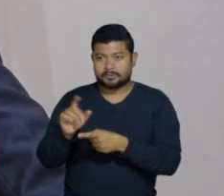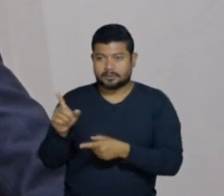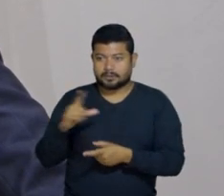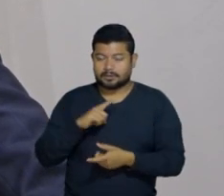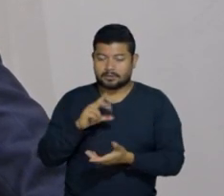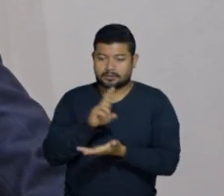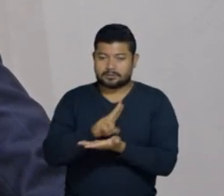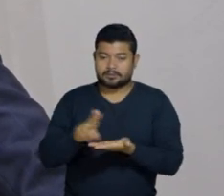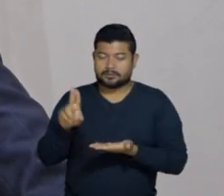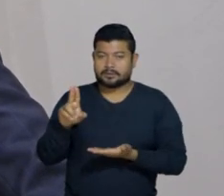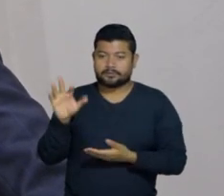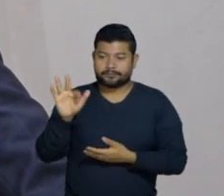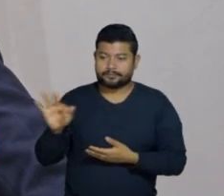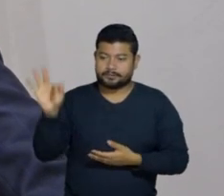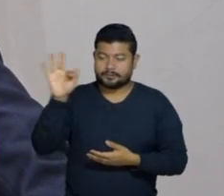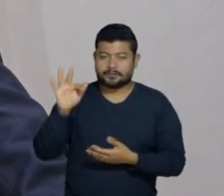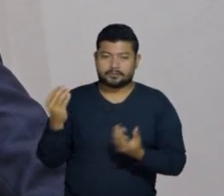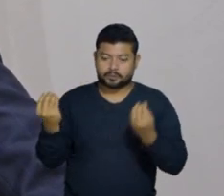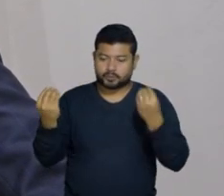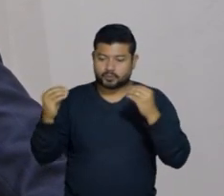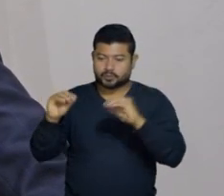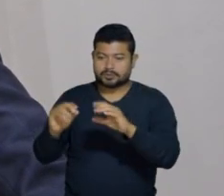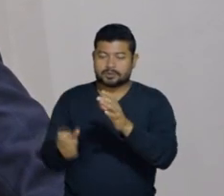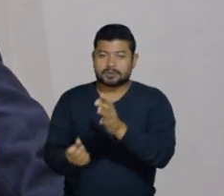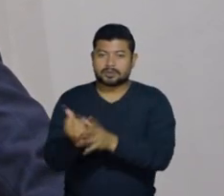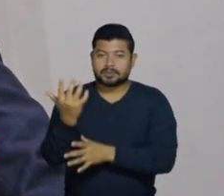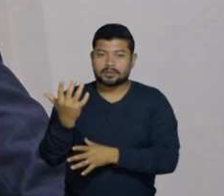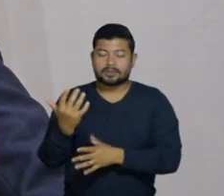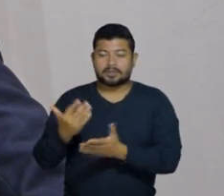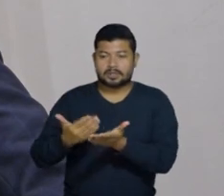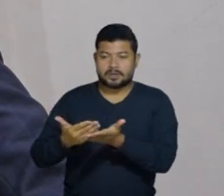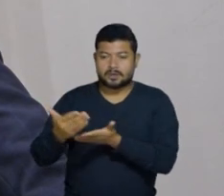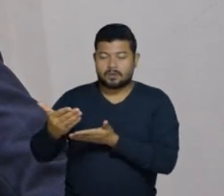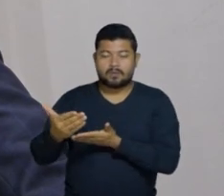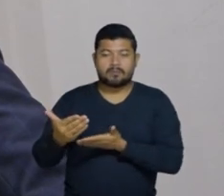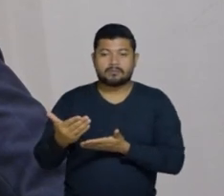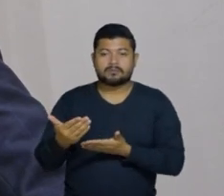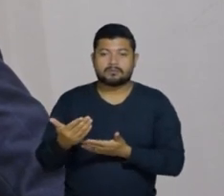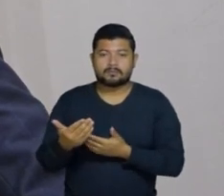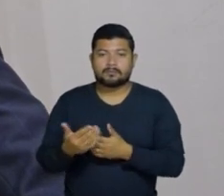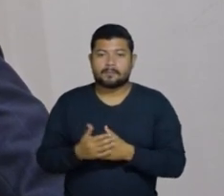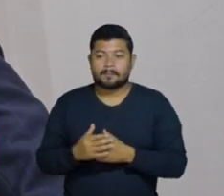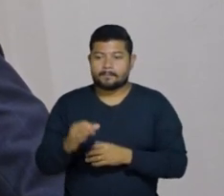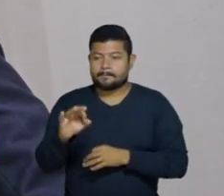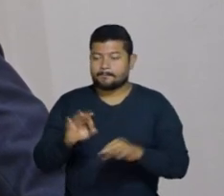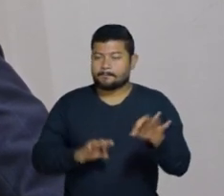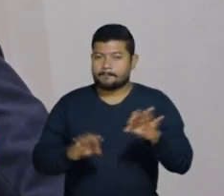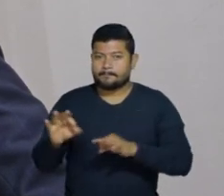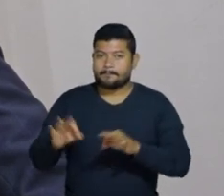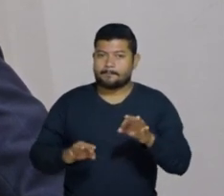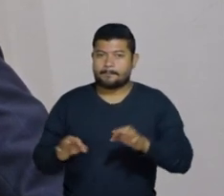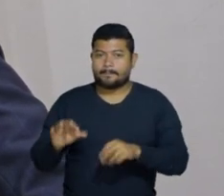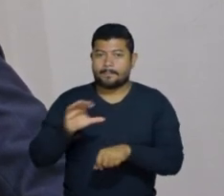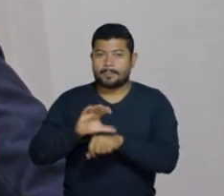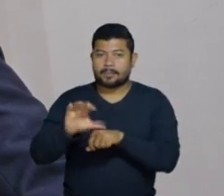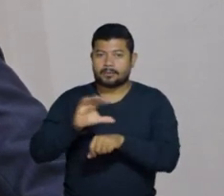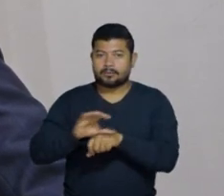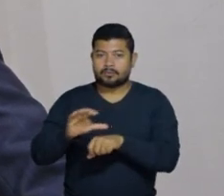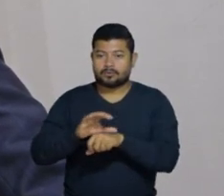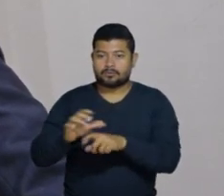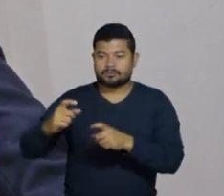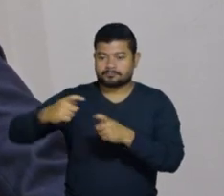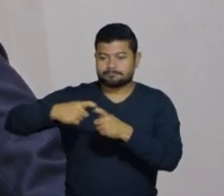a instalação e o início da organização do curso de